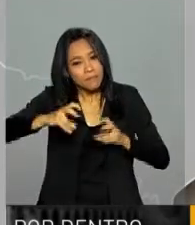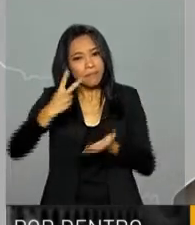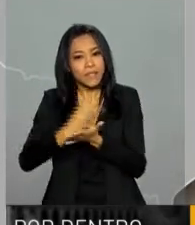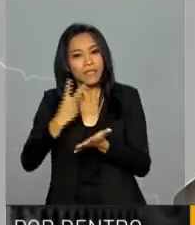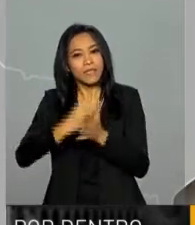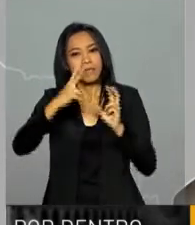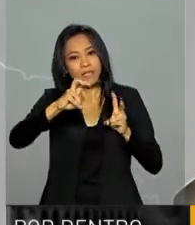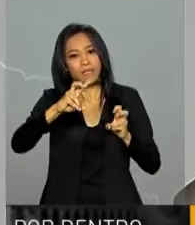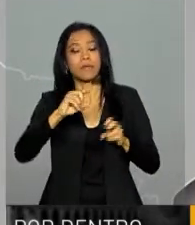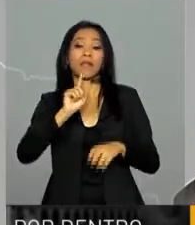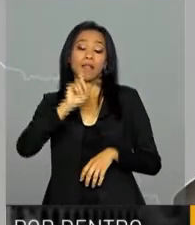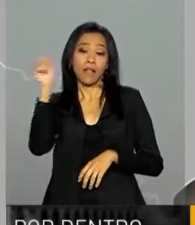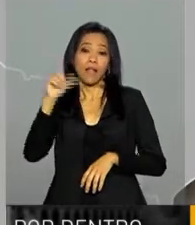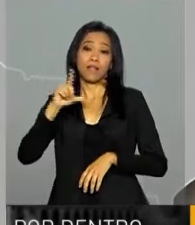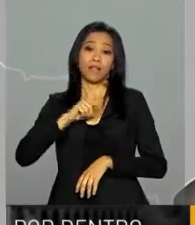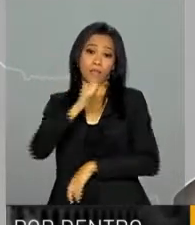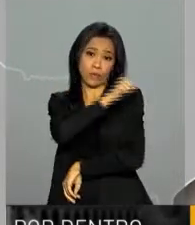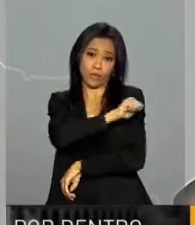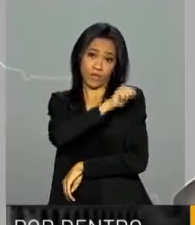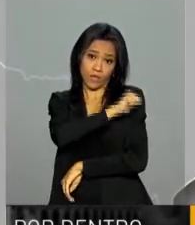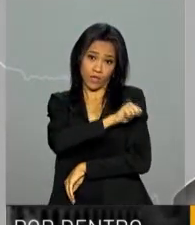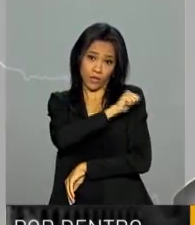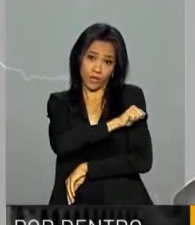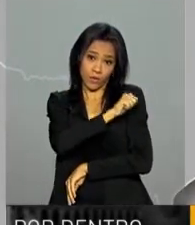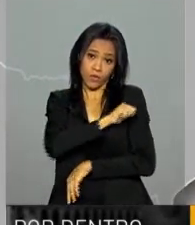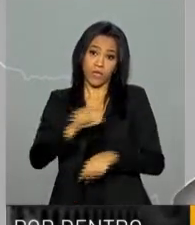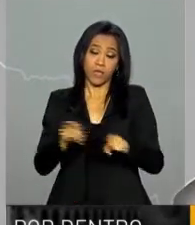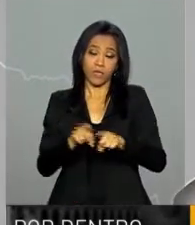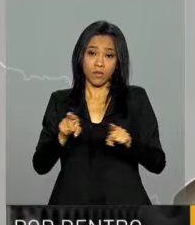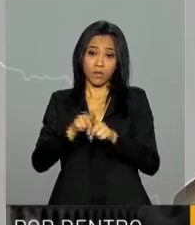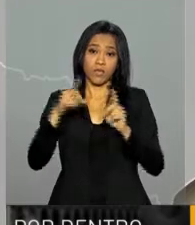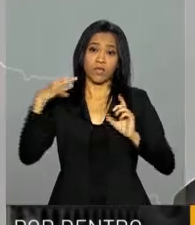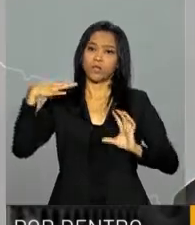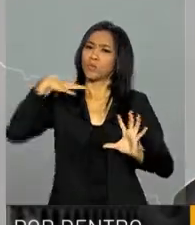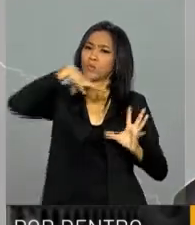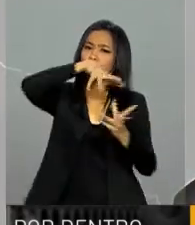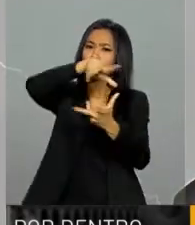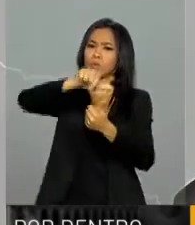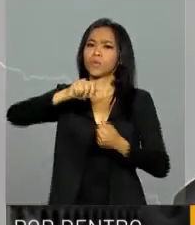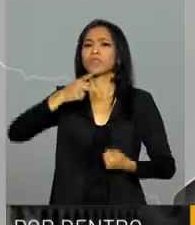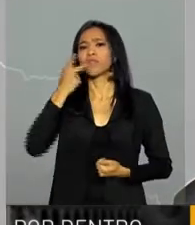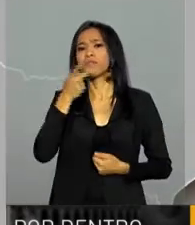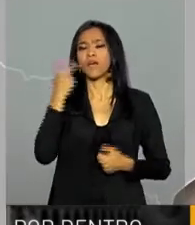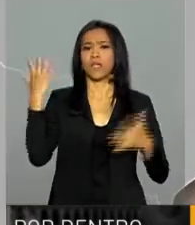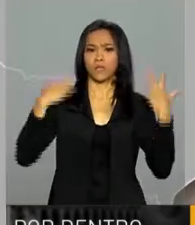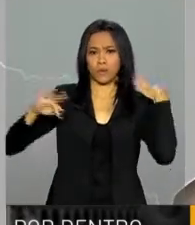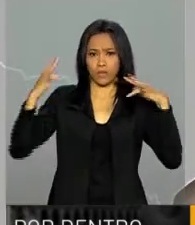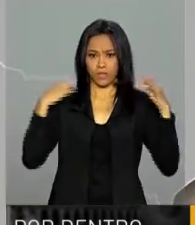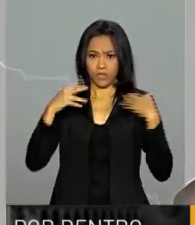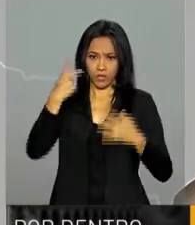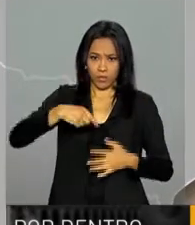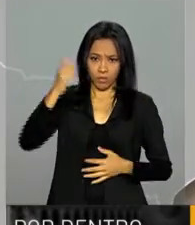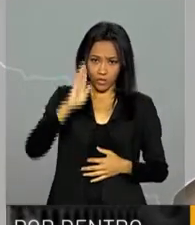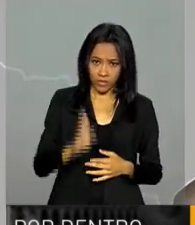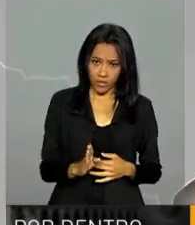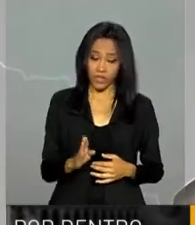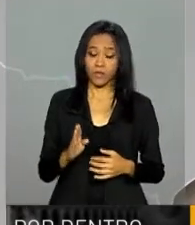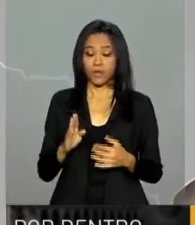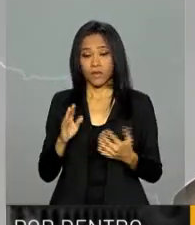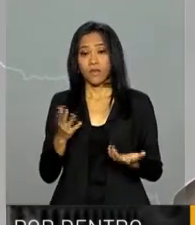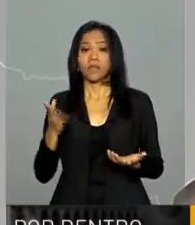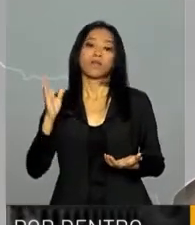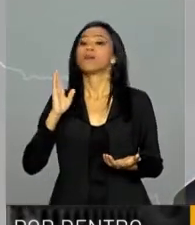no rio de janeiro como vitrine projeto do mundo né anteciparem turismo é inquietante brasil eu acho que minas gerais em